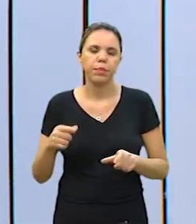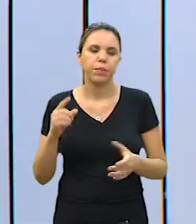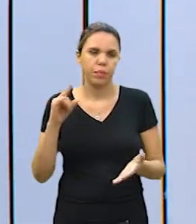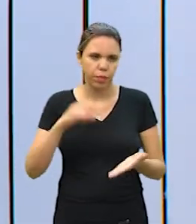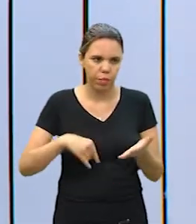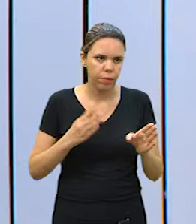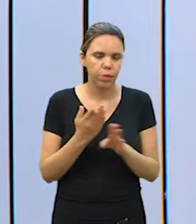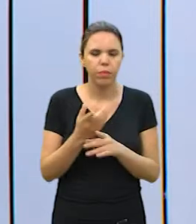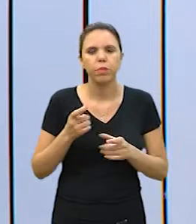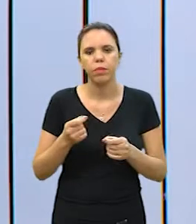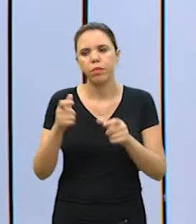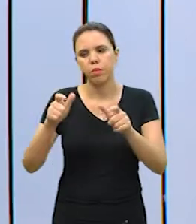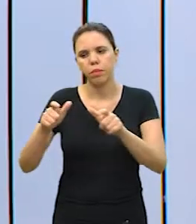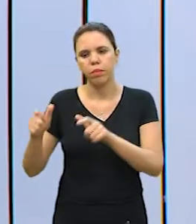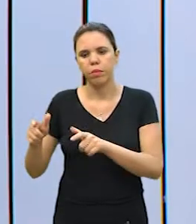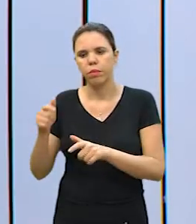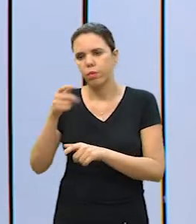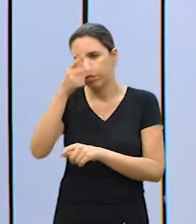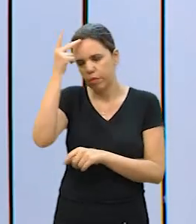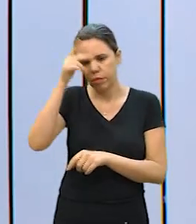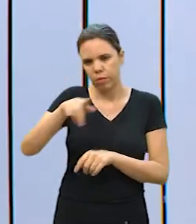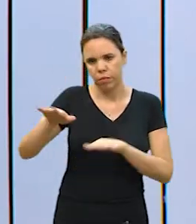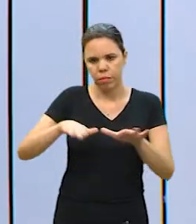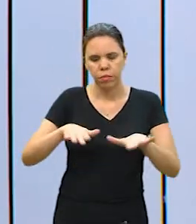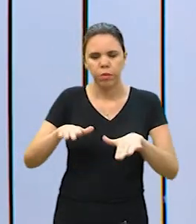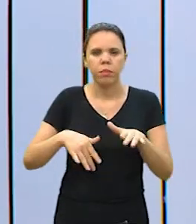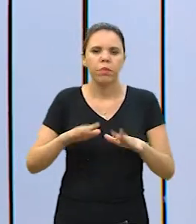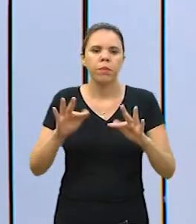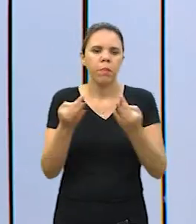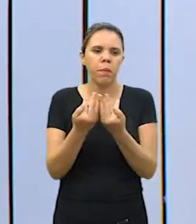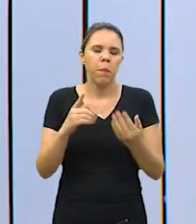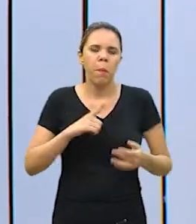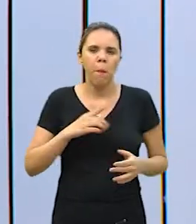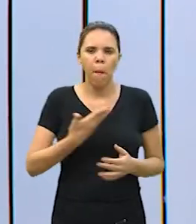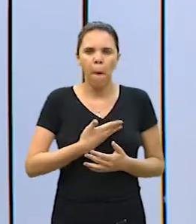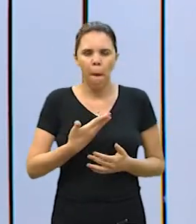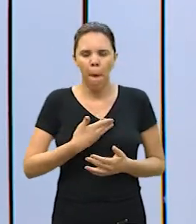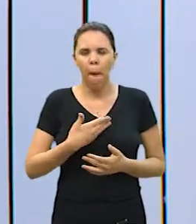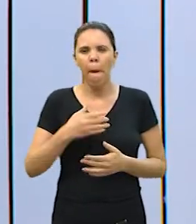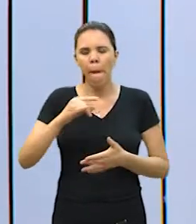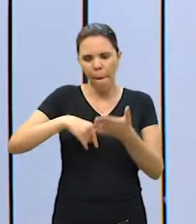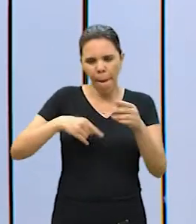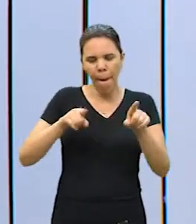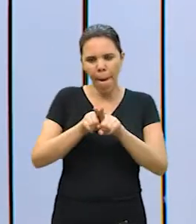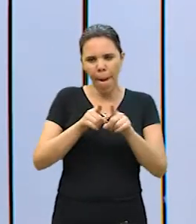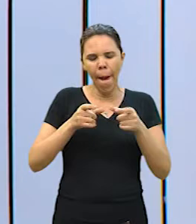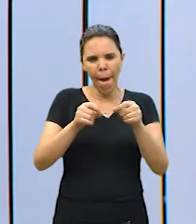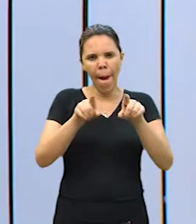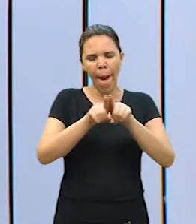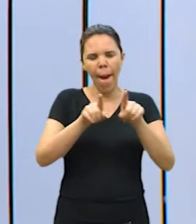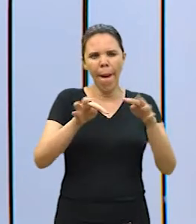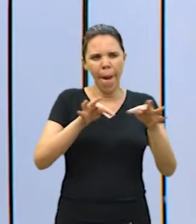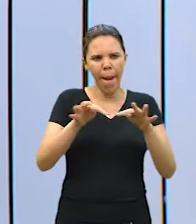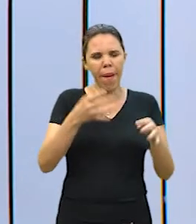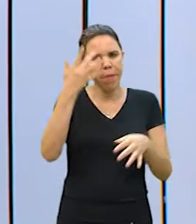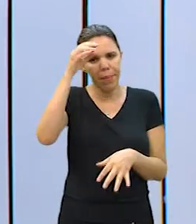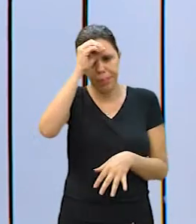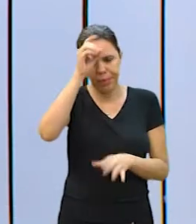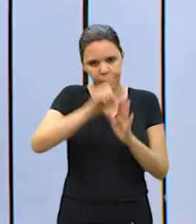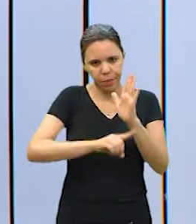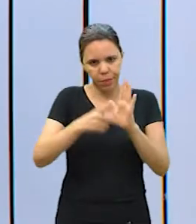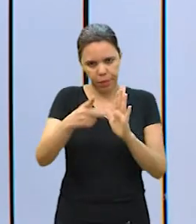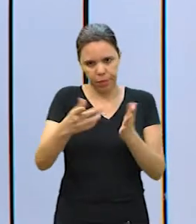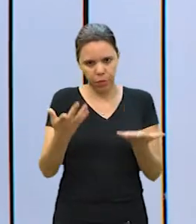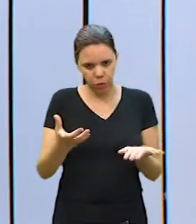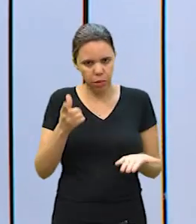seu diagnóstico, mas em algum lugar, para que ela, às vezes, ela tem um familiar ou um amigo que foi diagnosticado. Exato. E, às vezes, ele não sabe dos